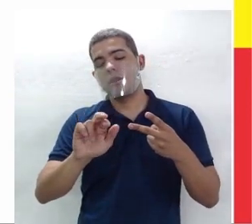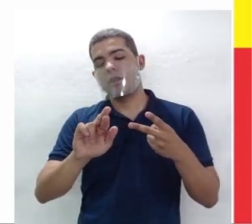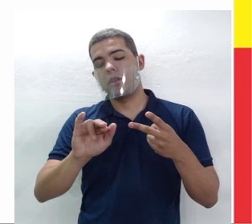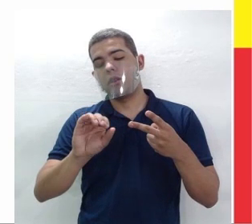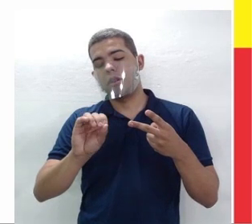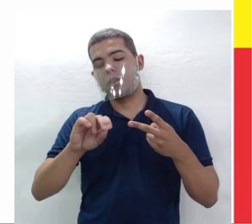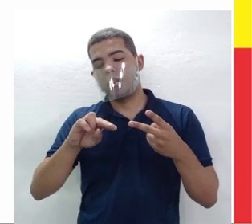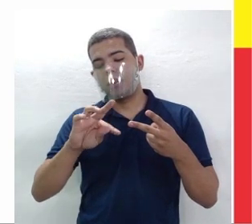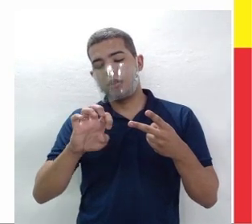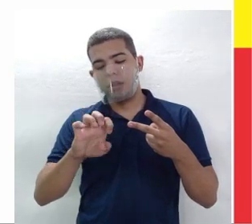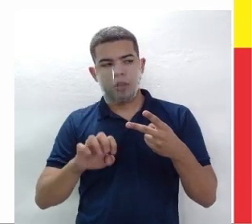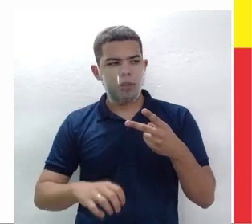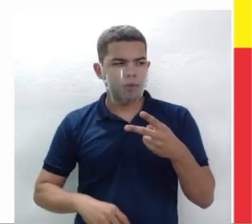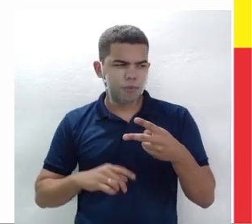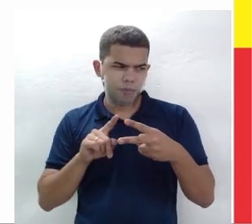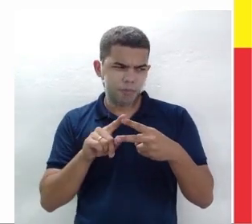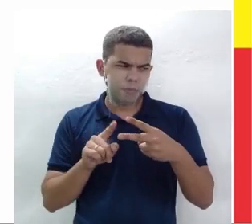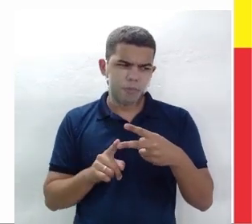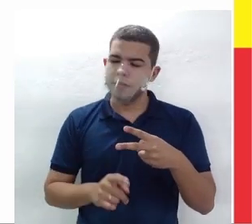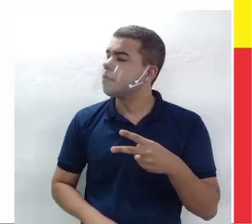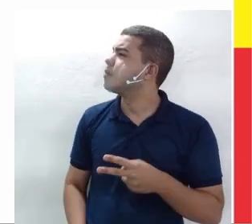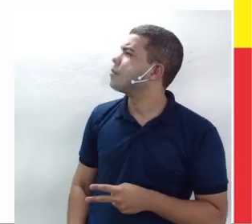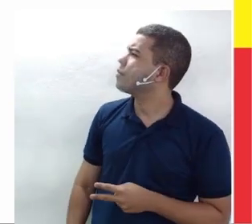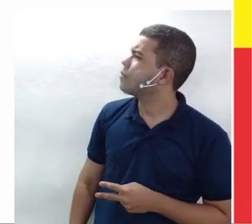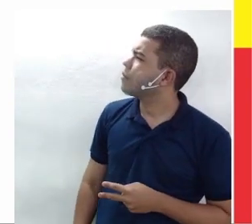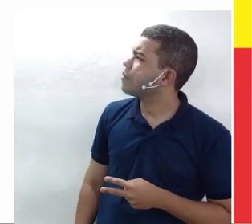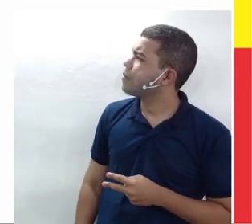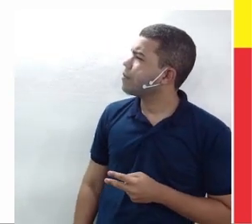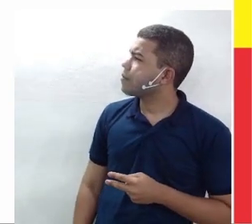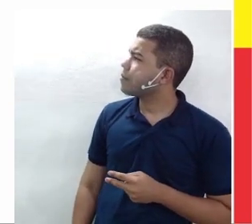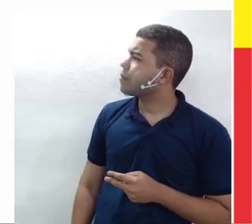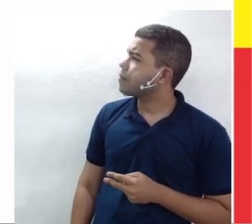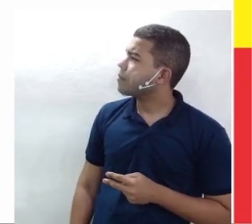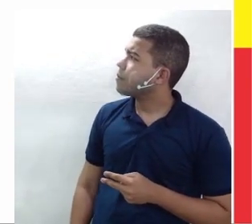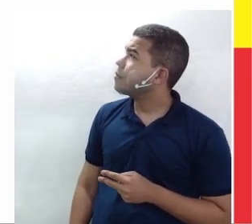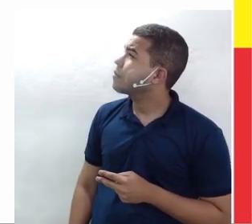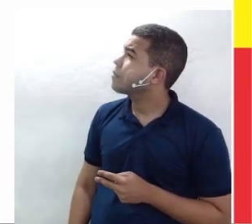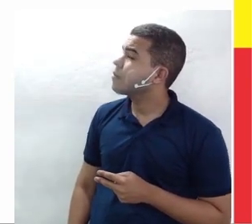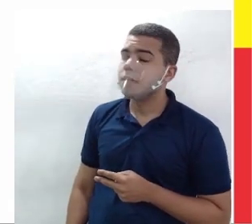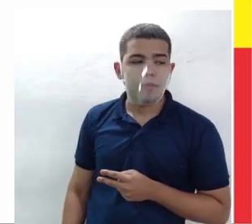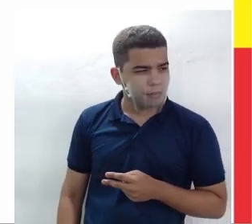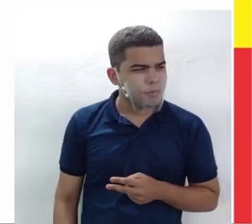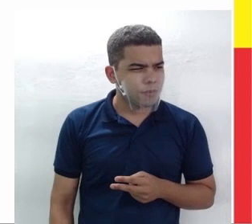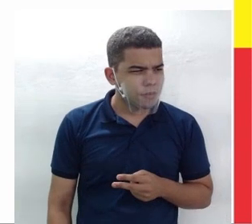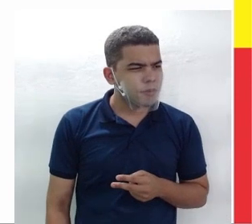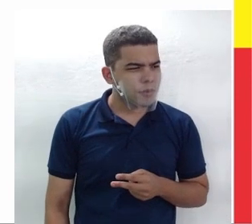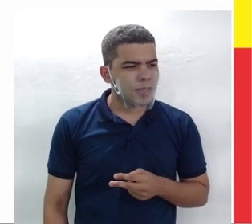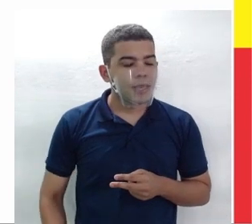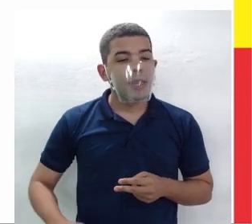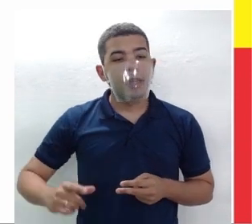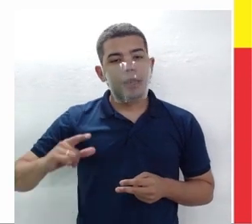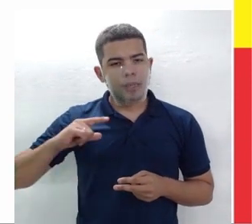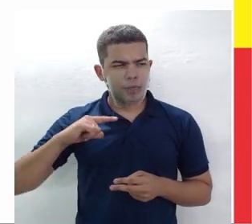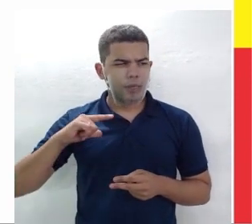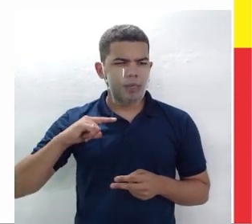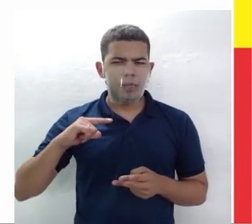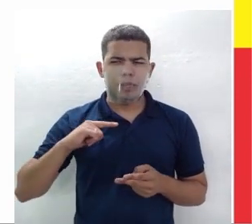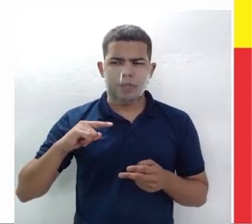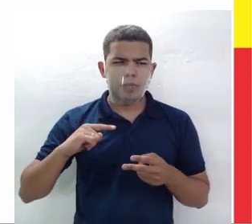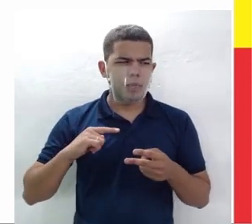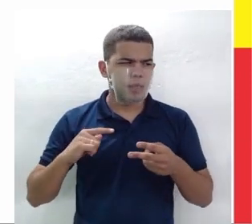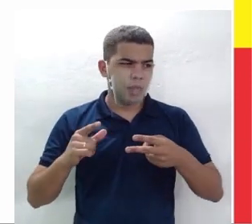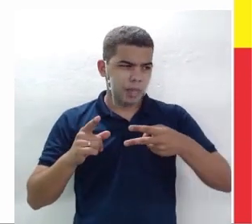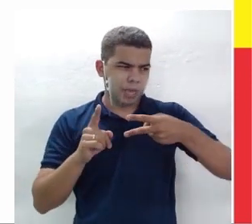procarionte e uma célula que é procarionte. Procarionte ela é desprovida de